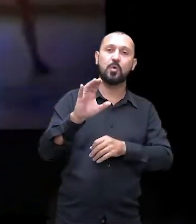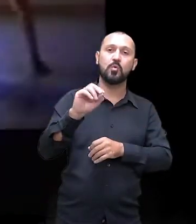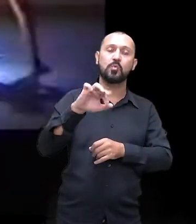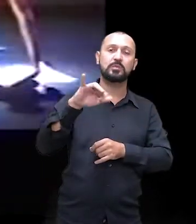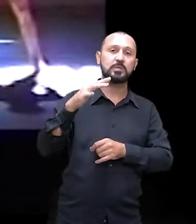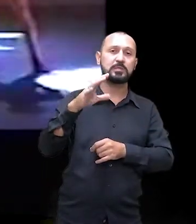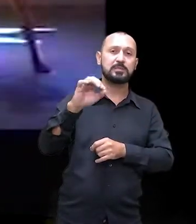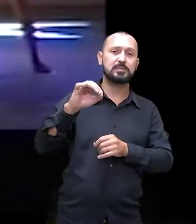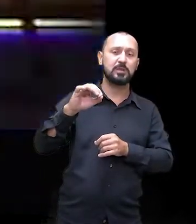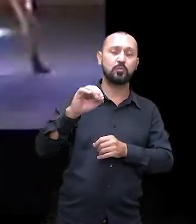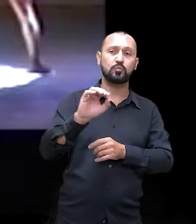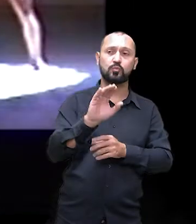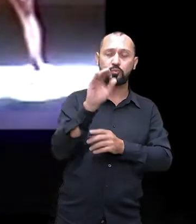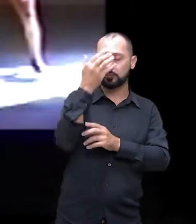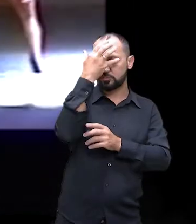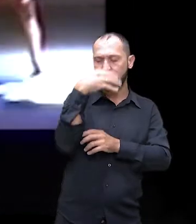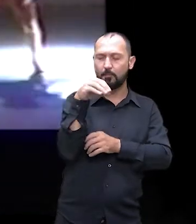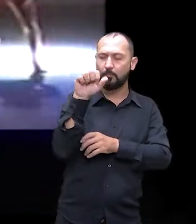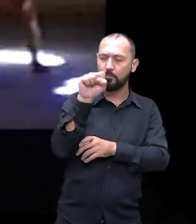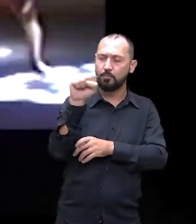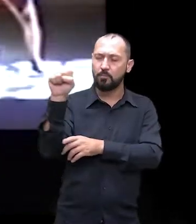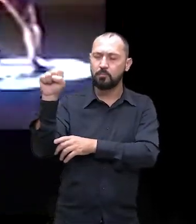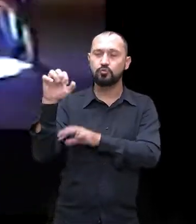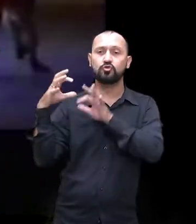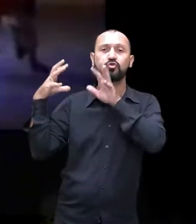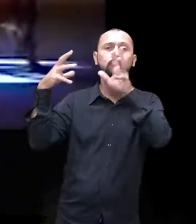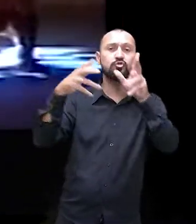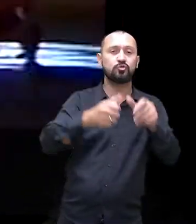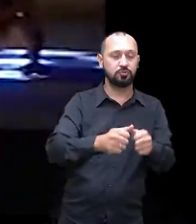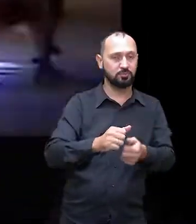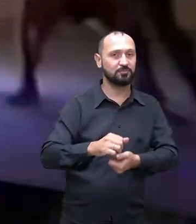de Todos os Bugres.